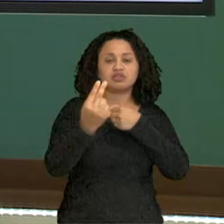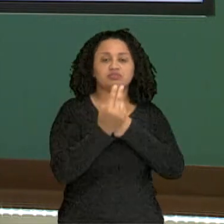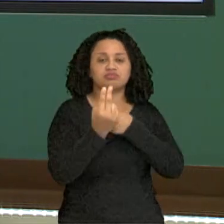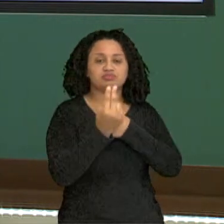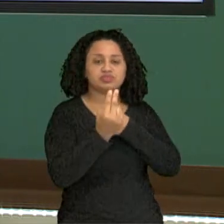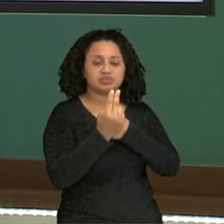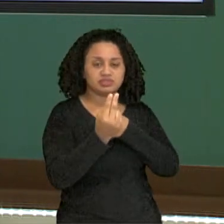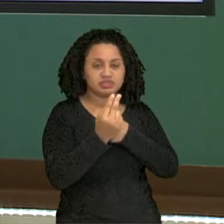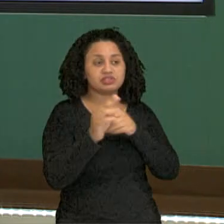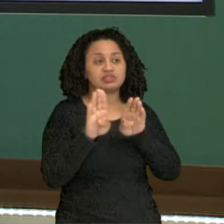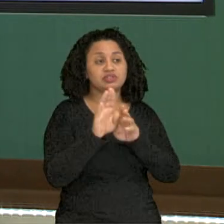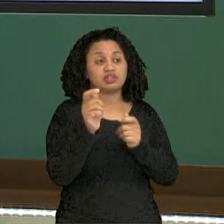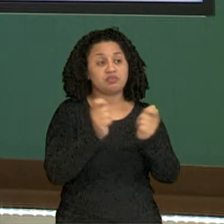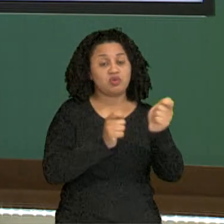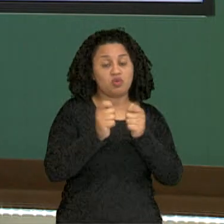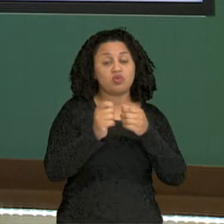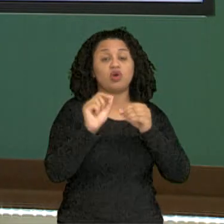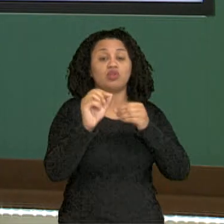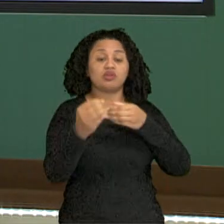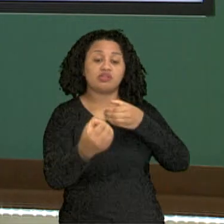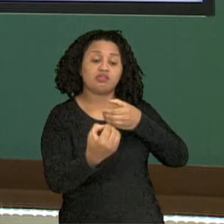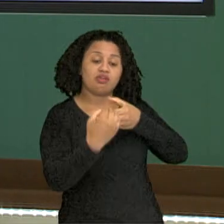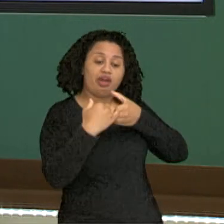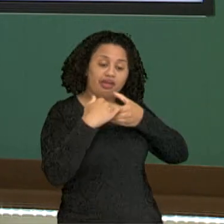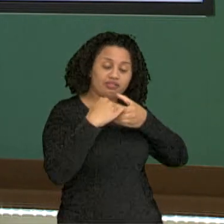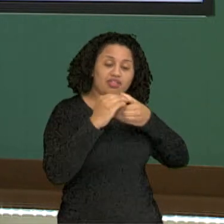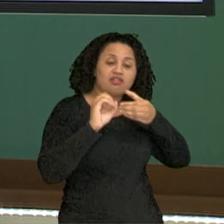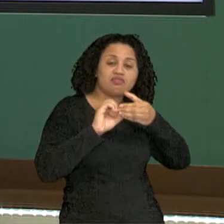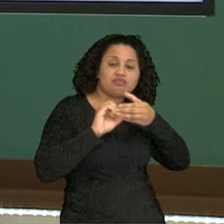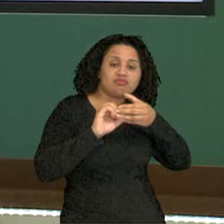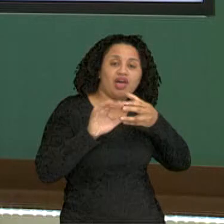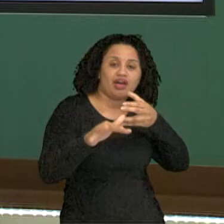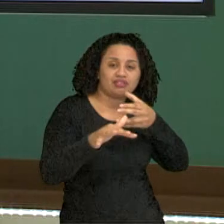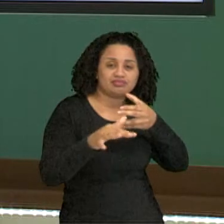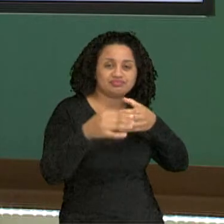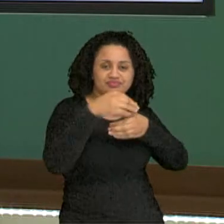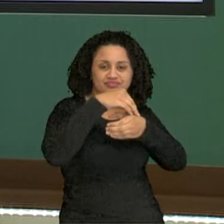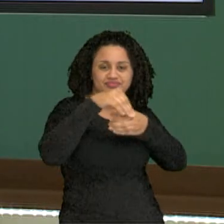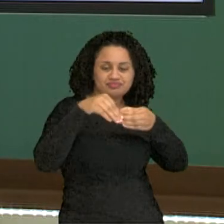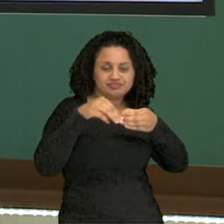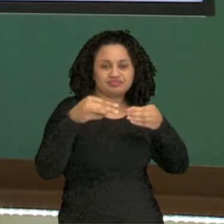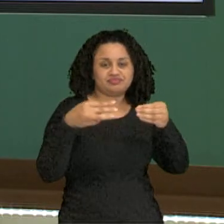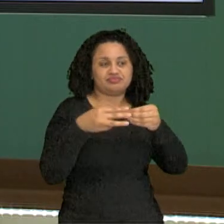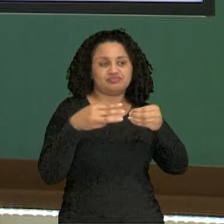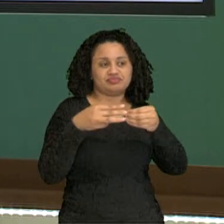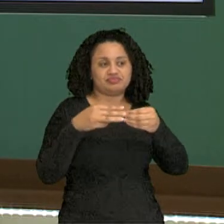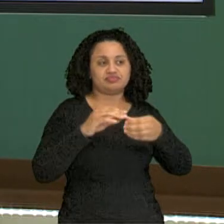proteção e controla a entrada e a saída de substâncias dessa célula. Nós temos o citoplasma,